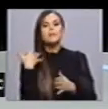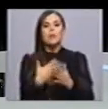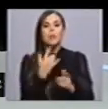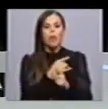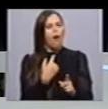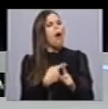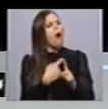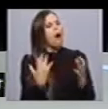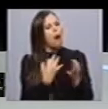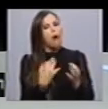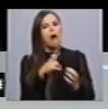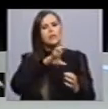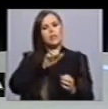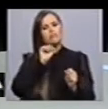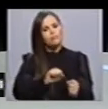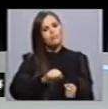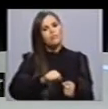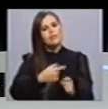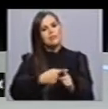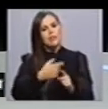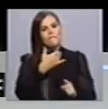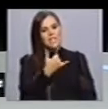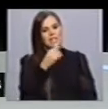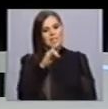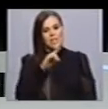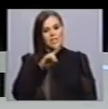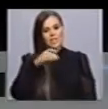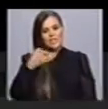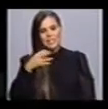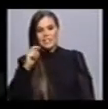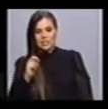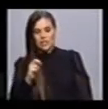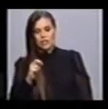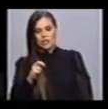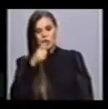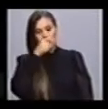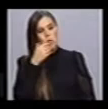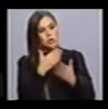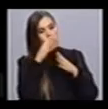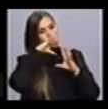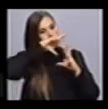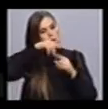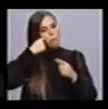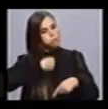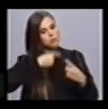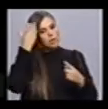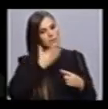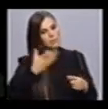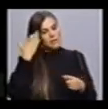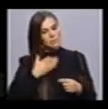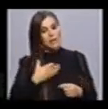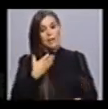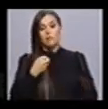A região ativa 2673, é assim que os astrónomos a conhecem, emitiu, ao longo destas semanas,